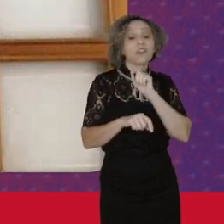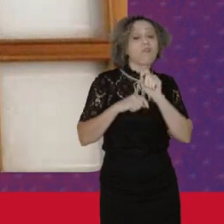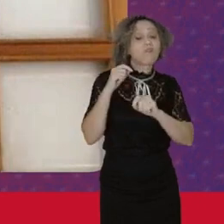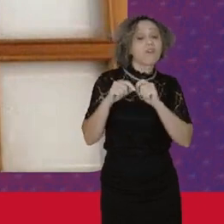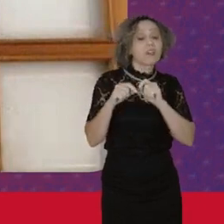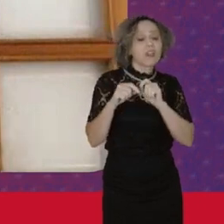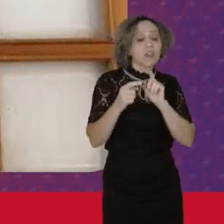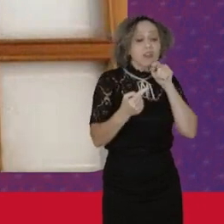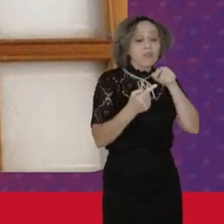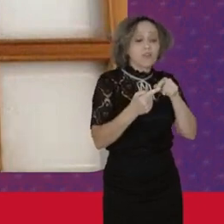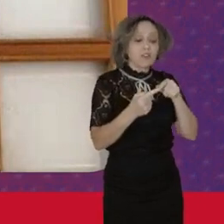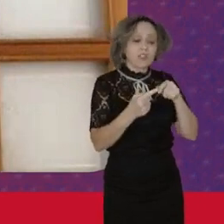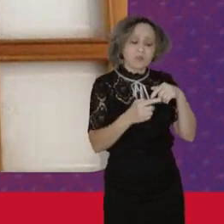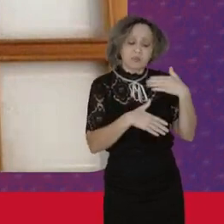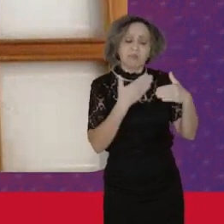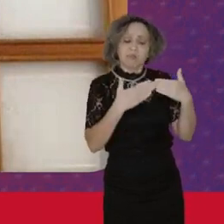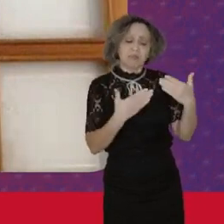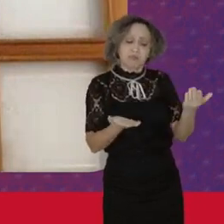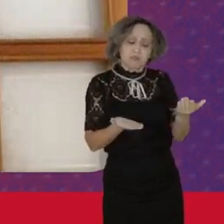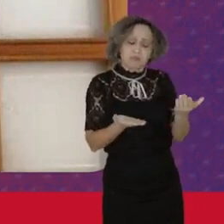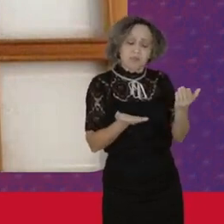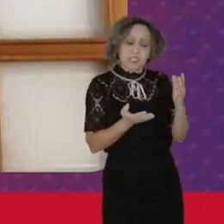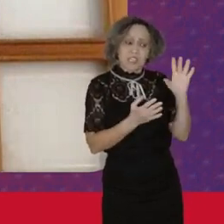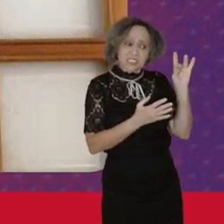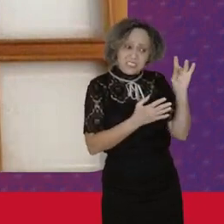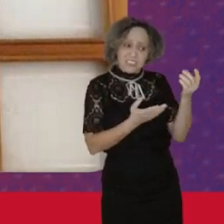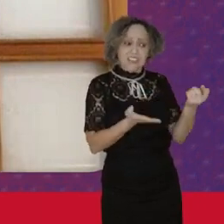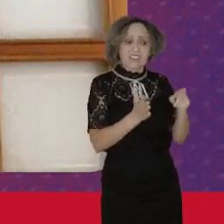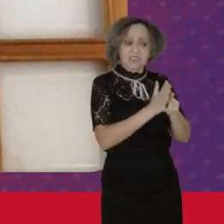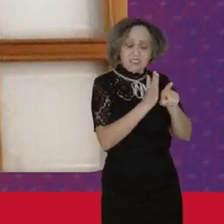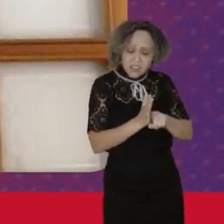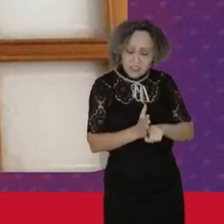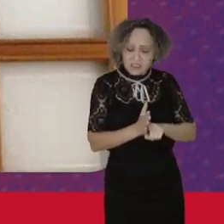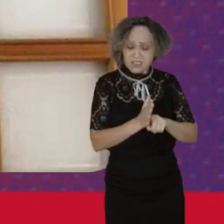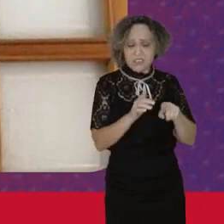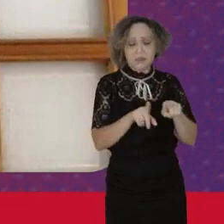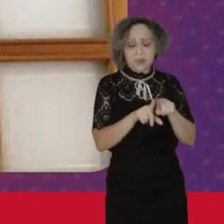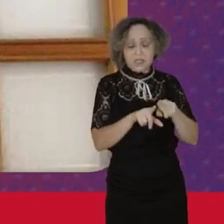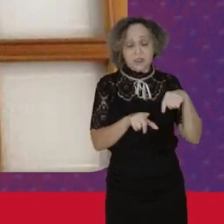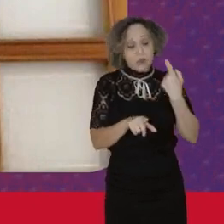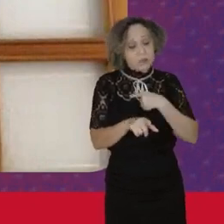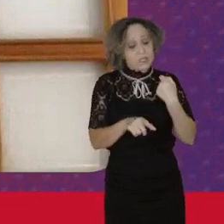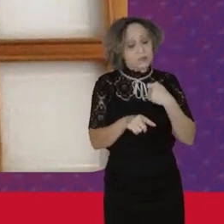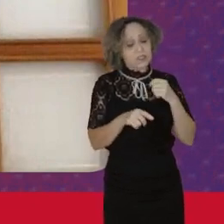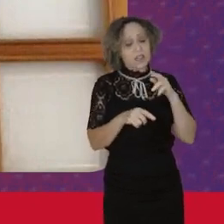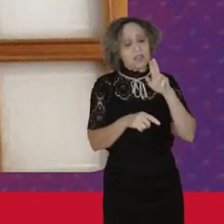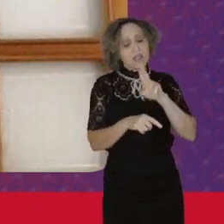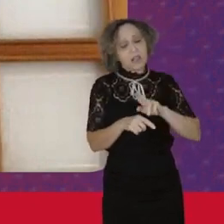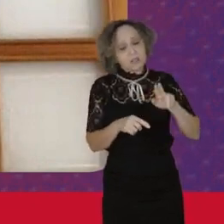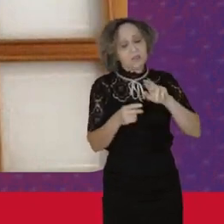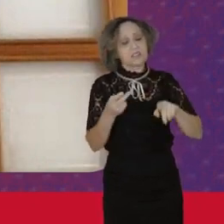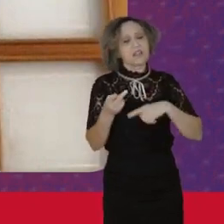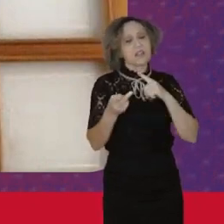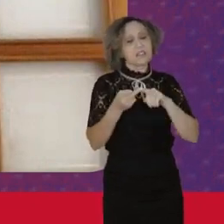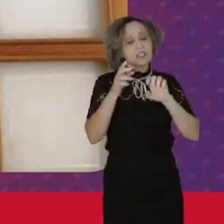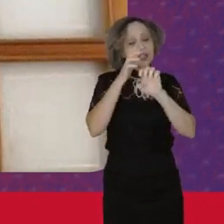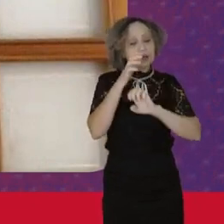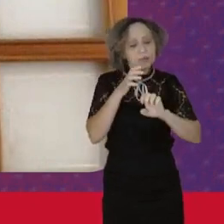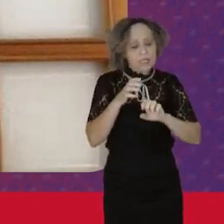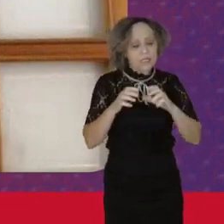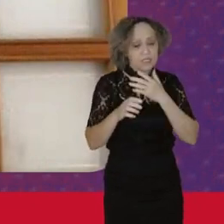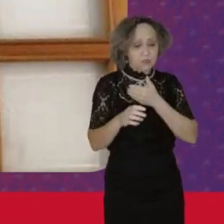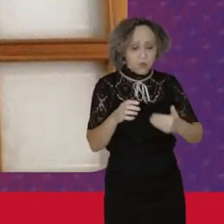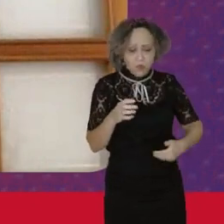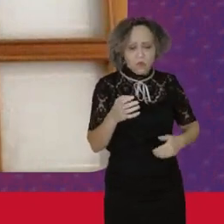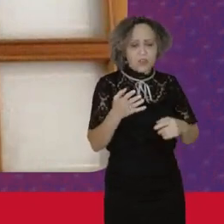Nós precisamos usar as nossas empresas públicas, as nossas universidades, as nossas escolas, famílias agrícolas, enfim, todo o